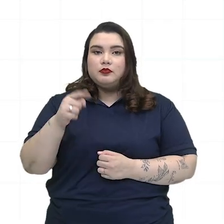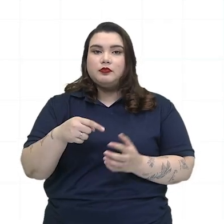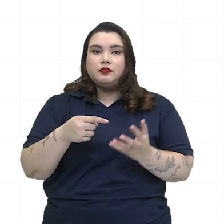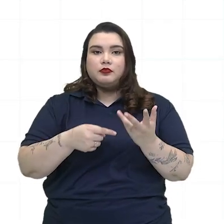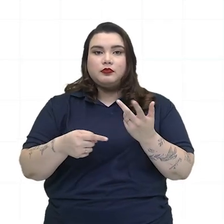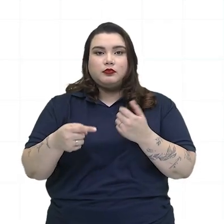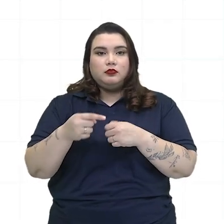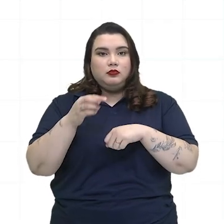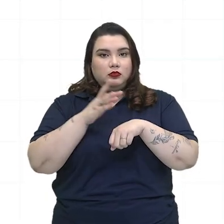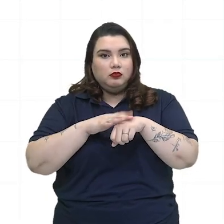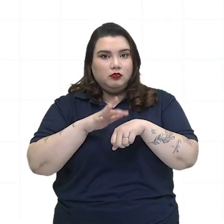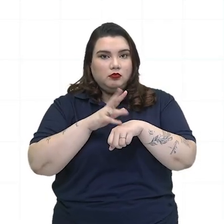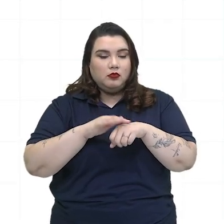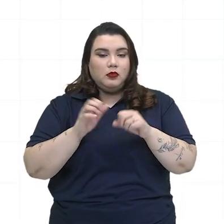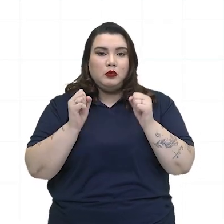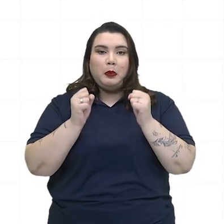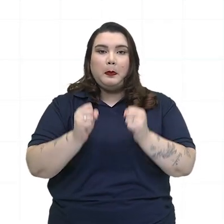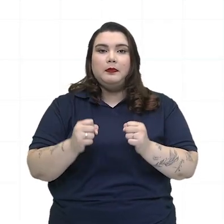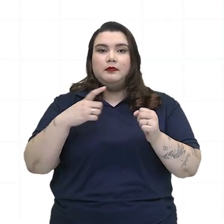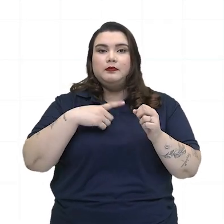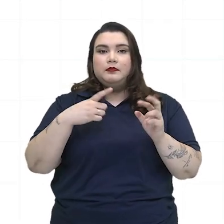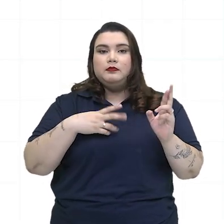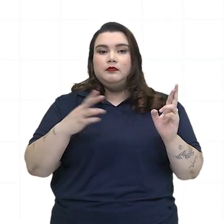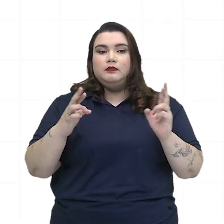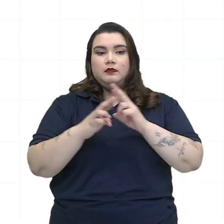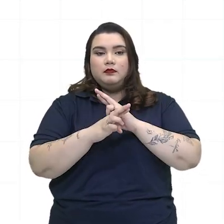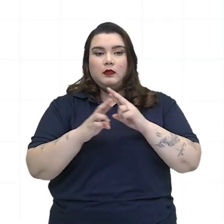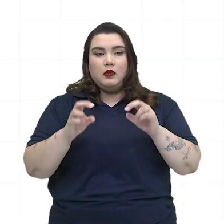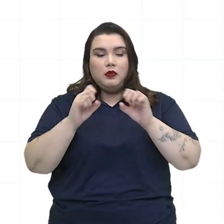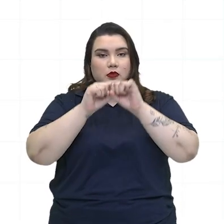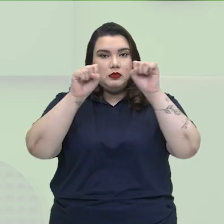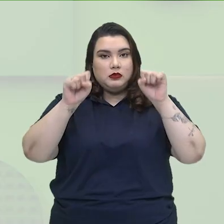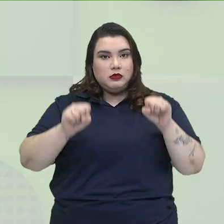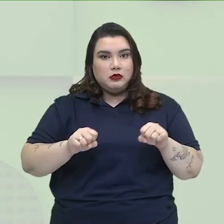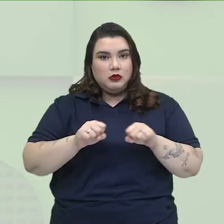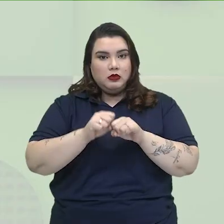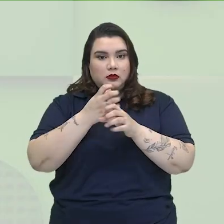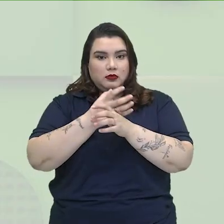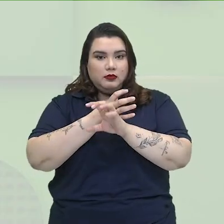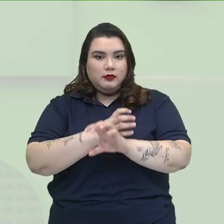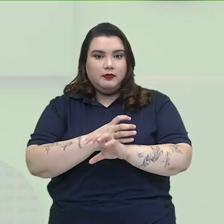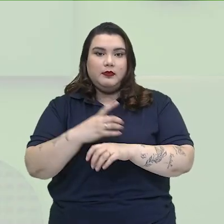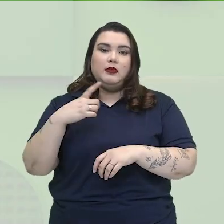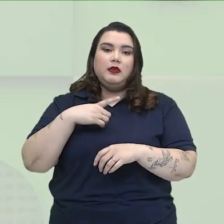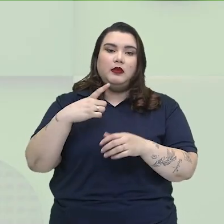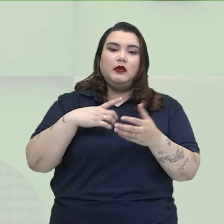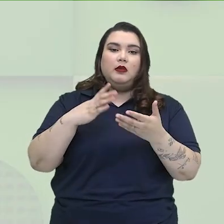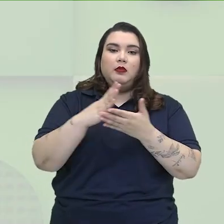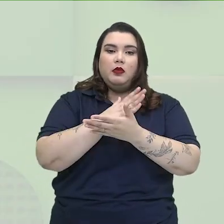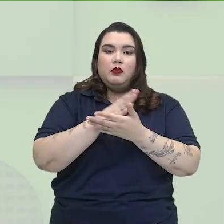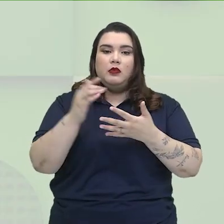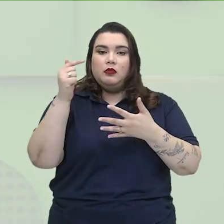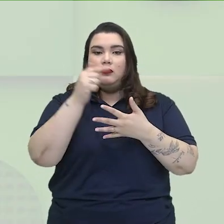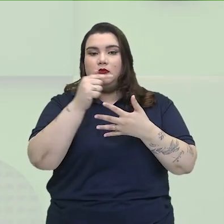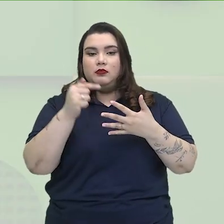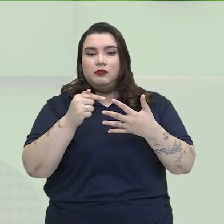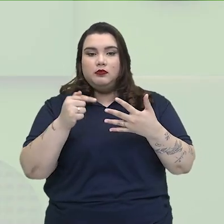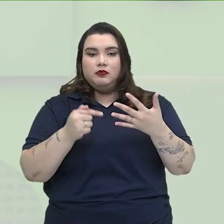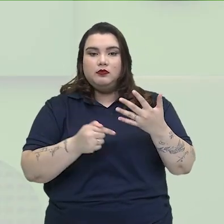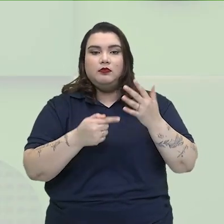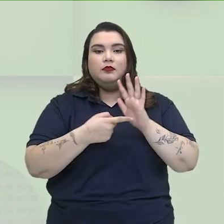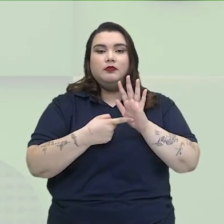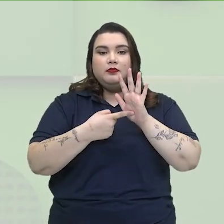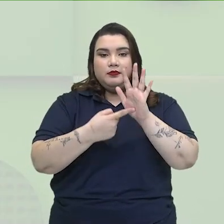né, que podem estar relacionadas com o sistema esquelético. Nós temos aí algumas condições para mostrar para vocês